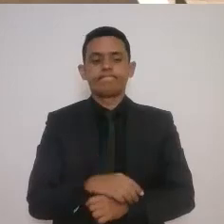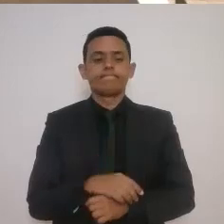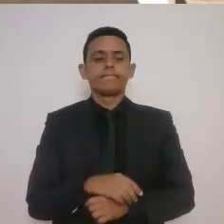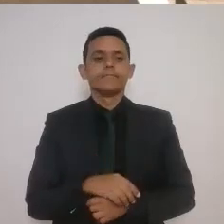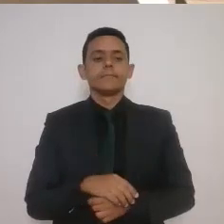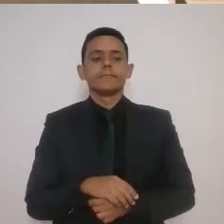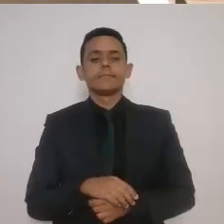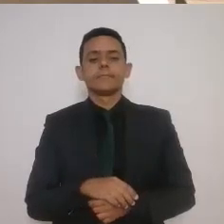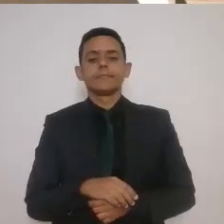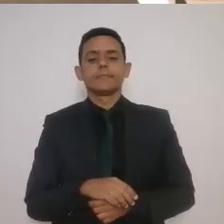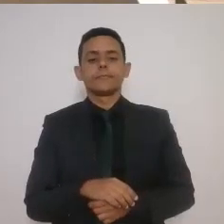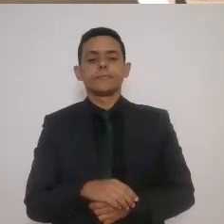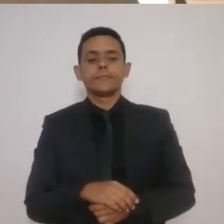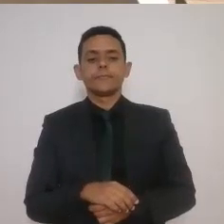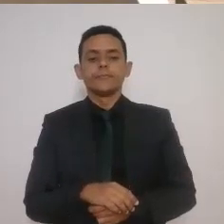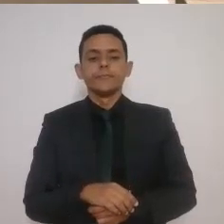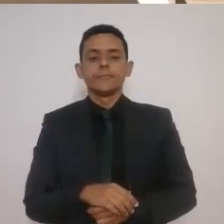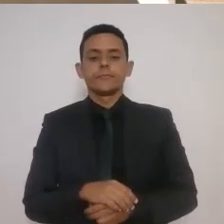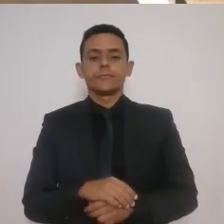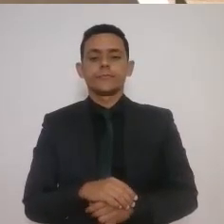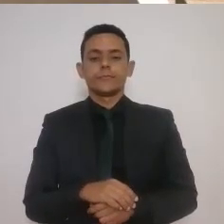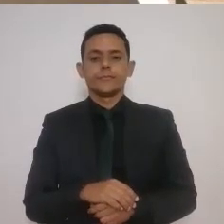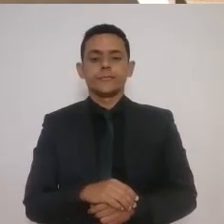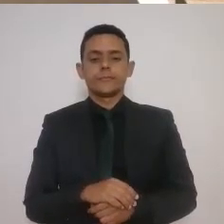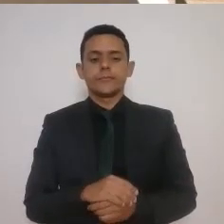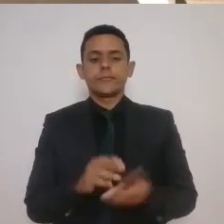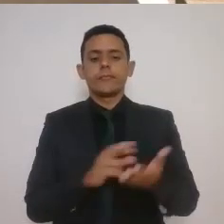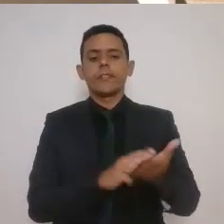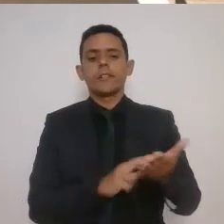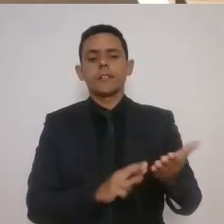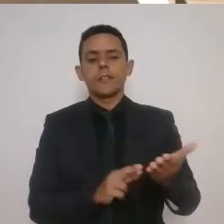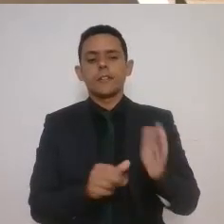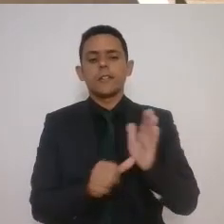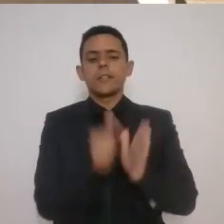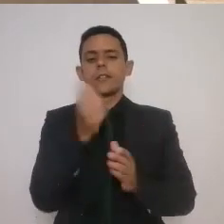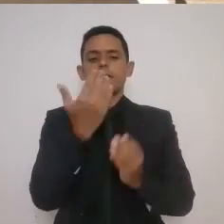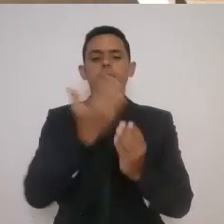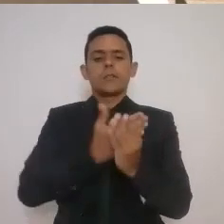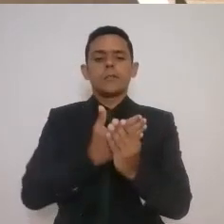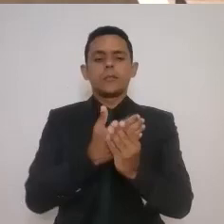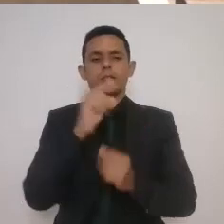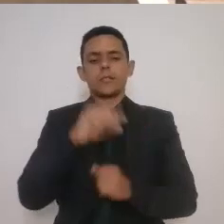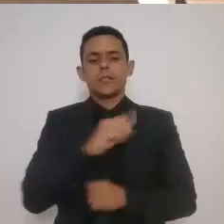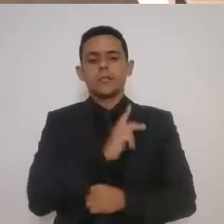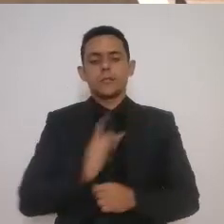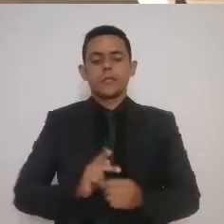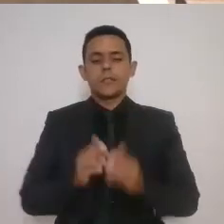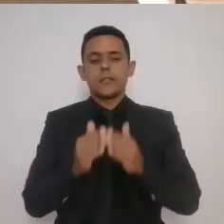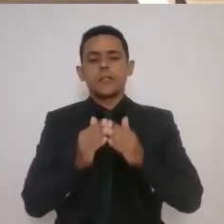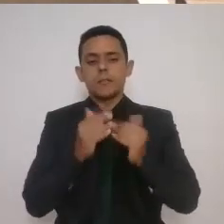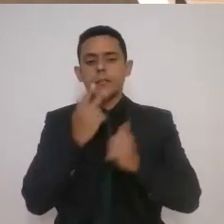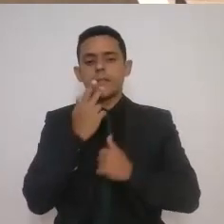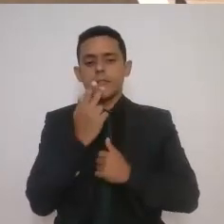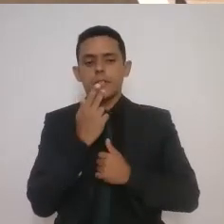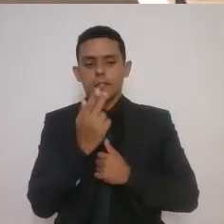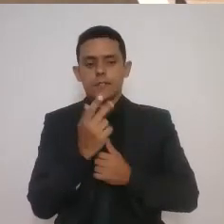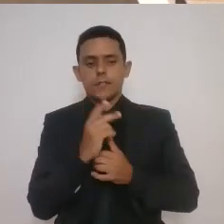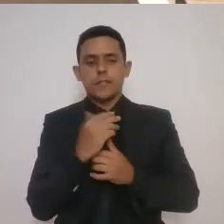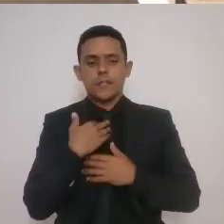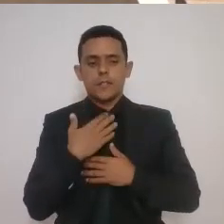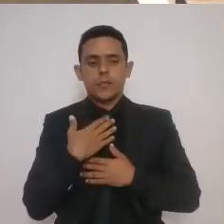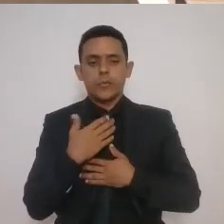Senhor presidente, como relator do primeiro processo, senhor presidente, eu pediria a palavra. Pois